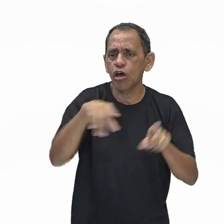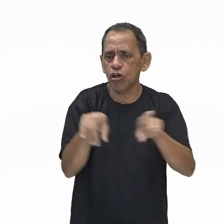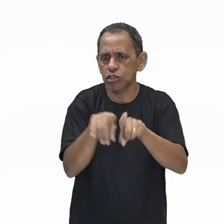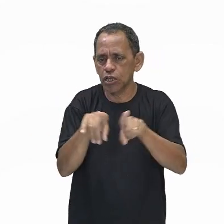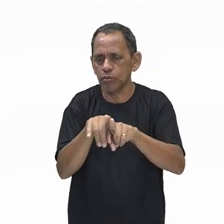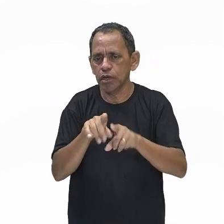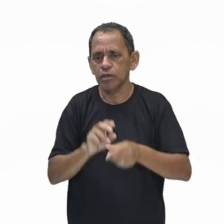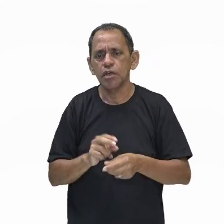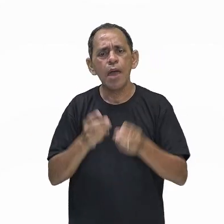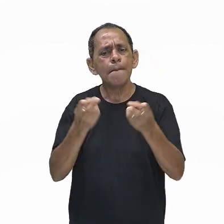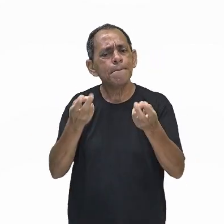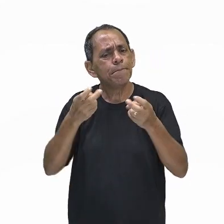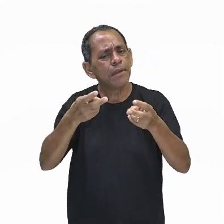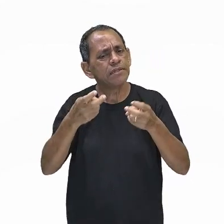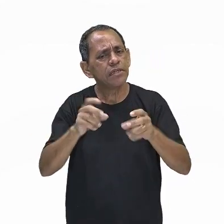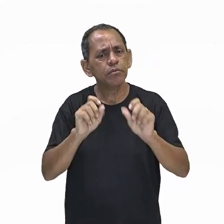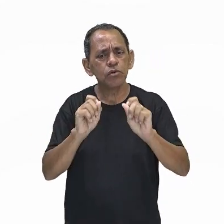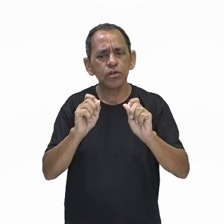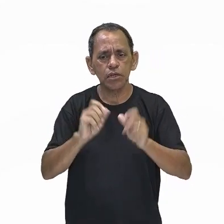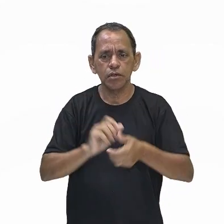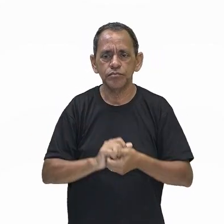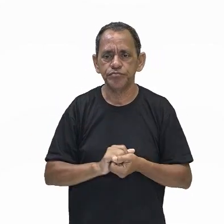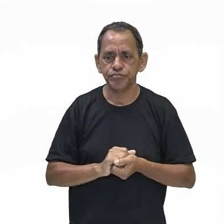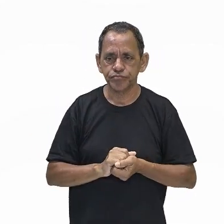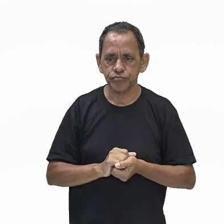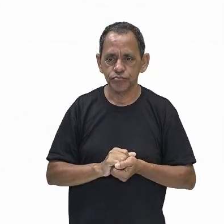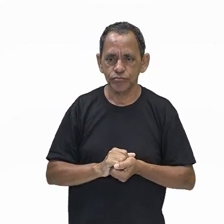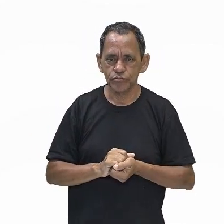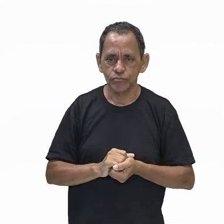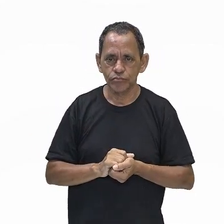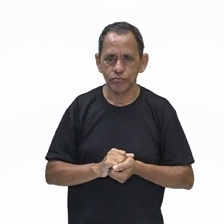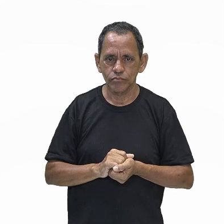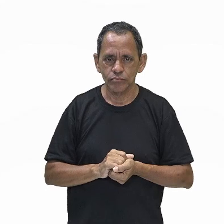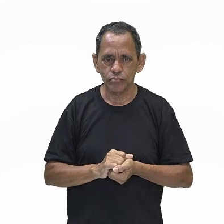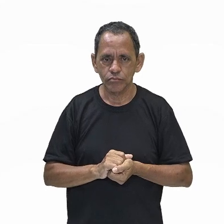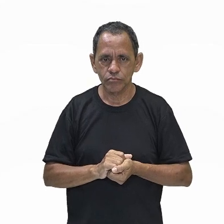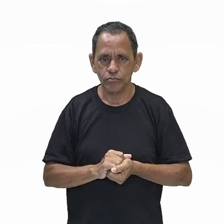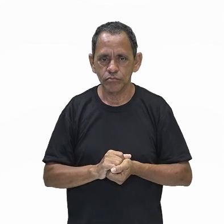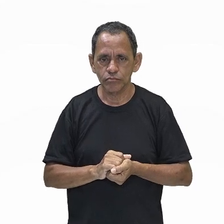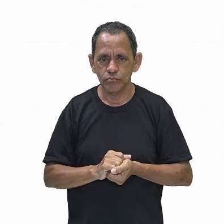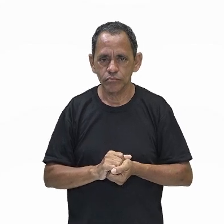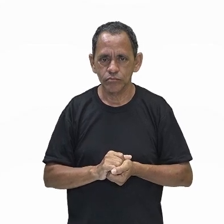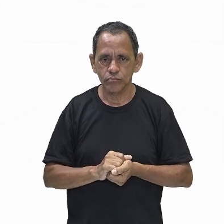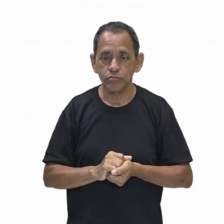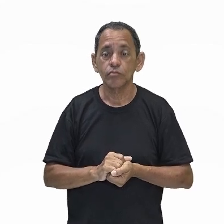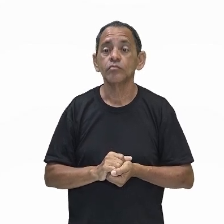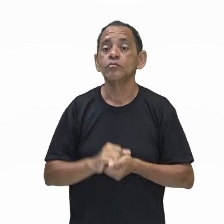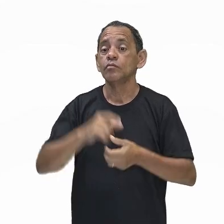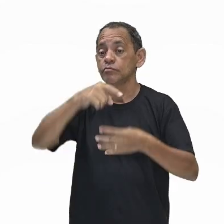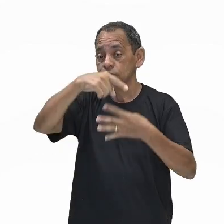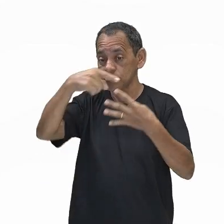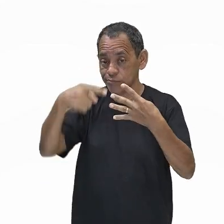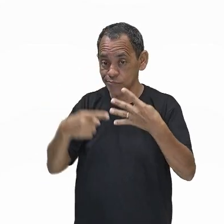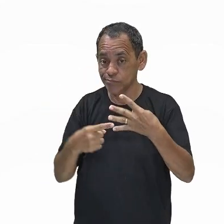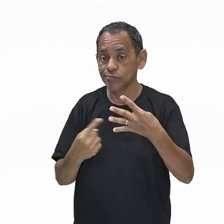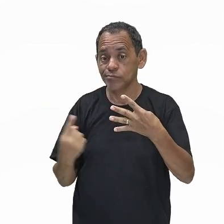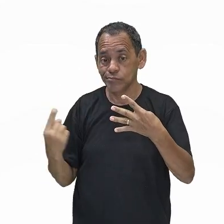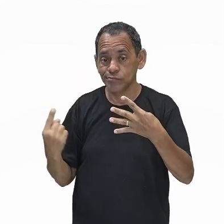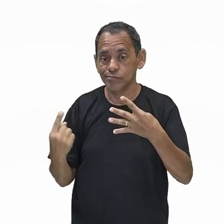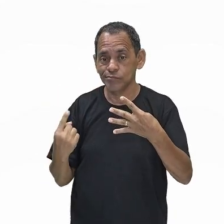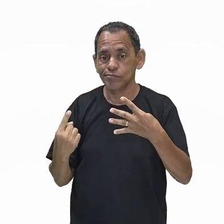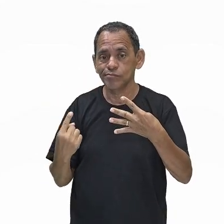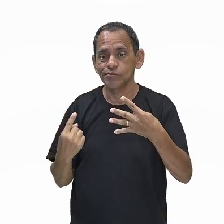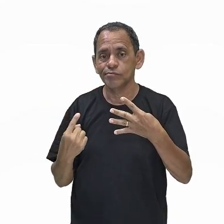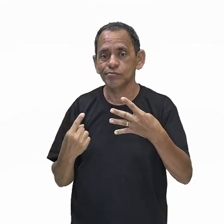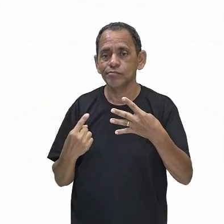lá, aqui, ó, tá no sul, podem chamar de bergamota, lá no Pará, mimosa, Nordeste, mexerica, tangerina,